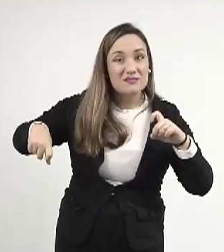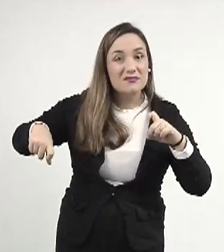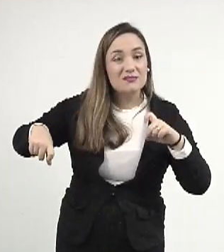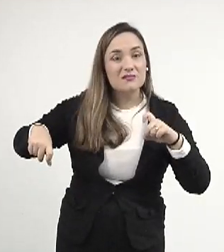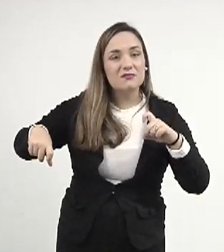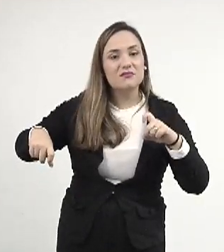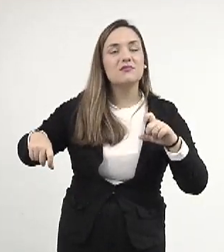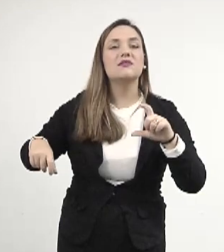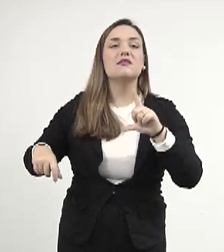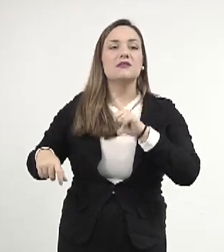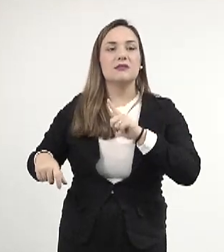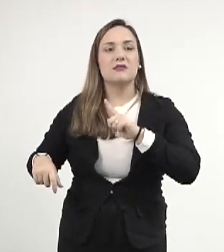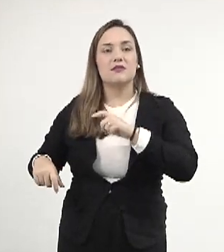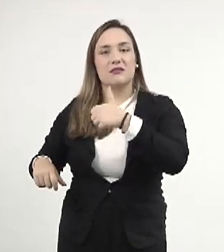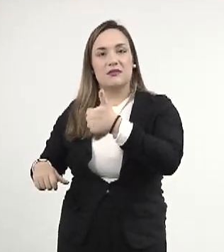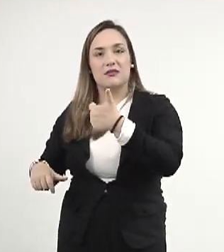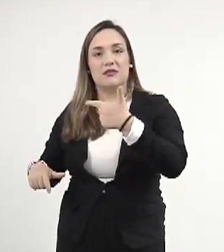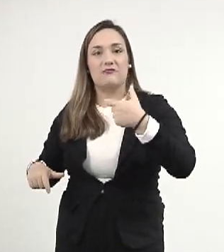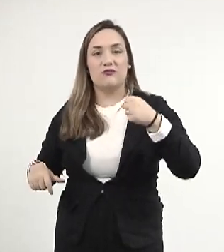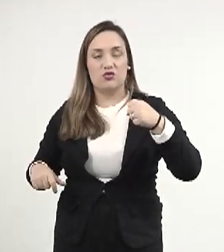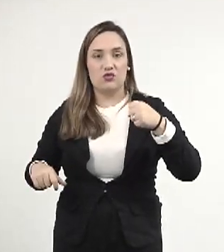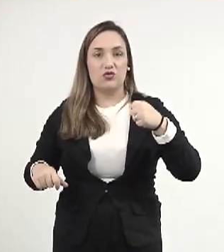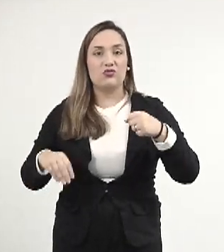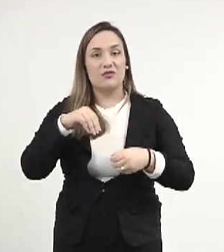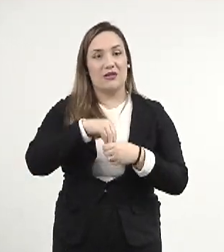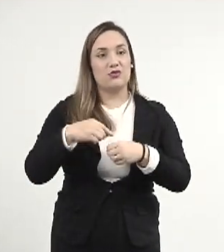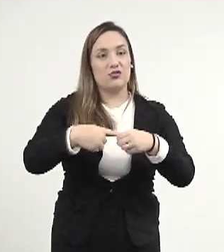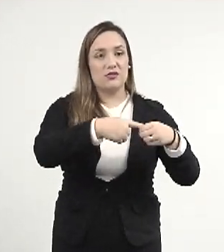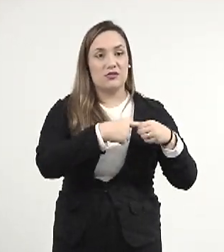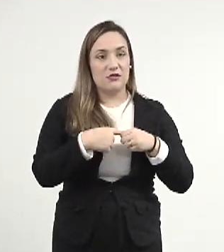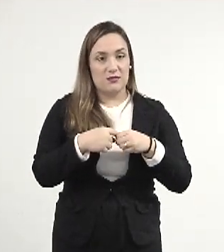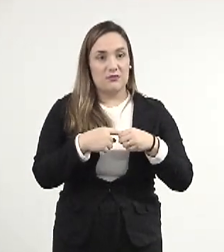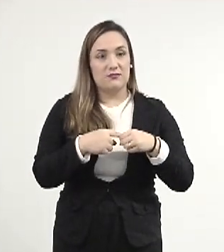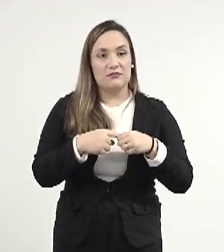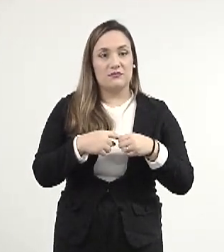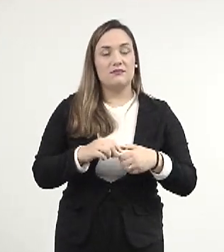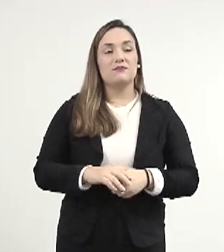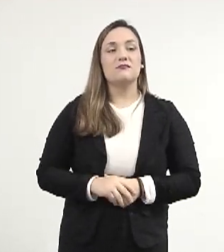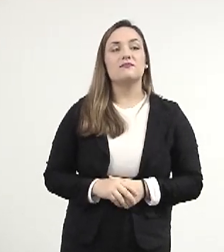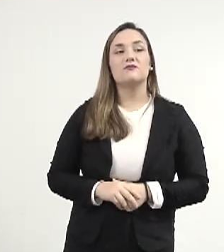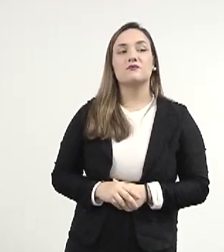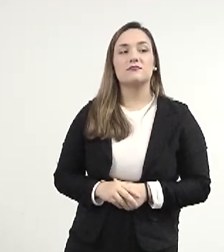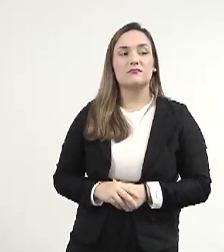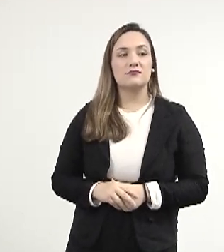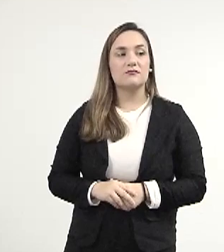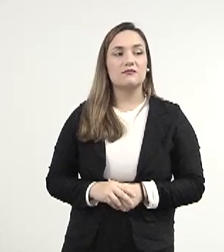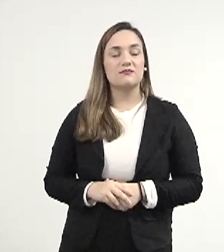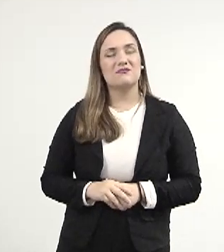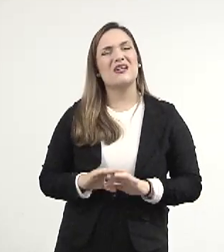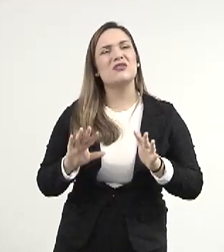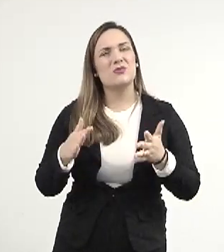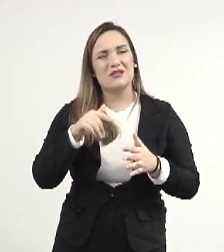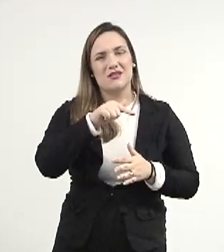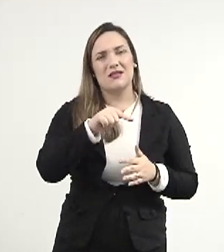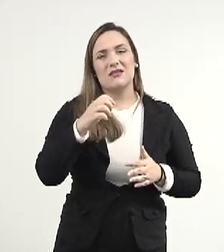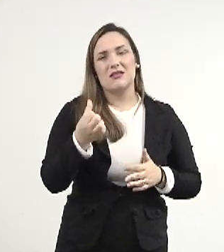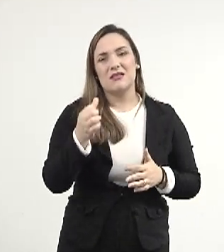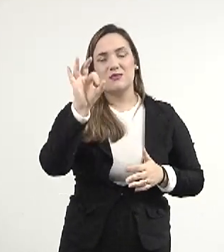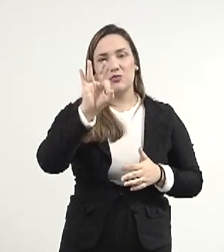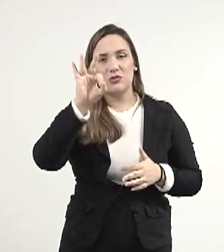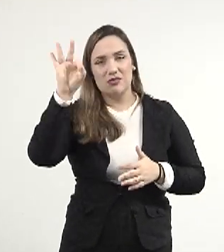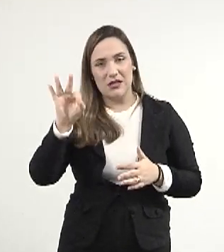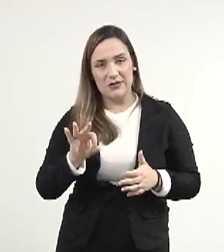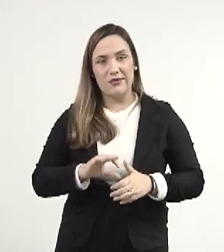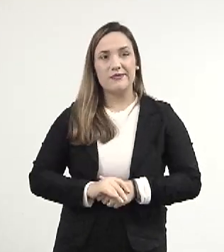128 foram no perímetro urbano e na área rural, o que representa pouco mais de